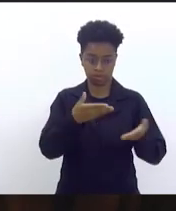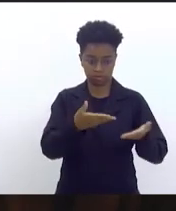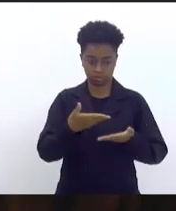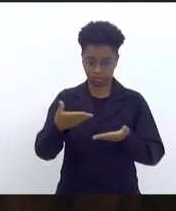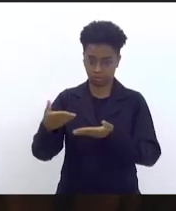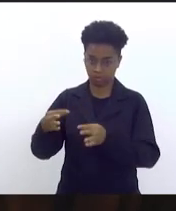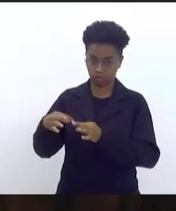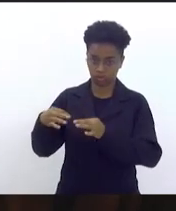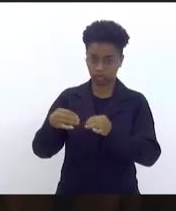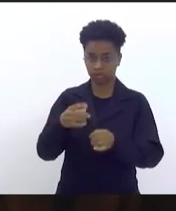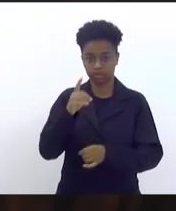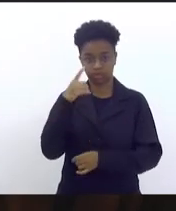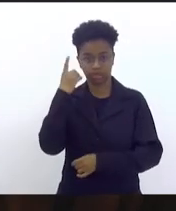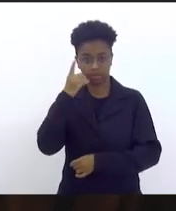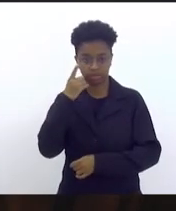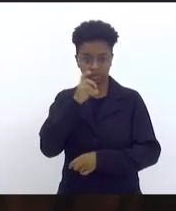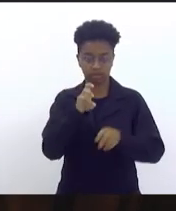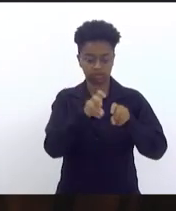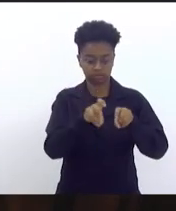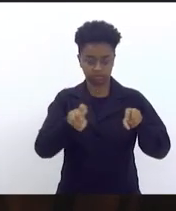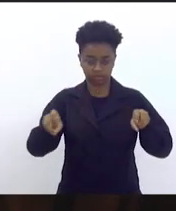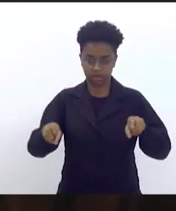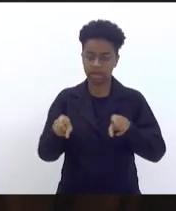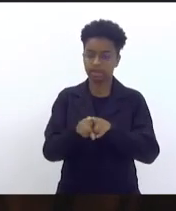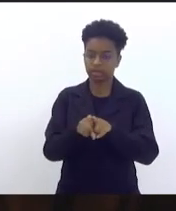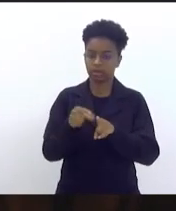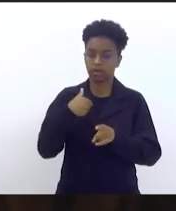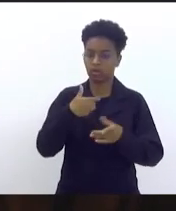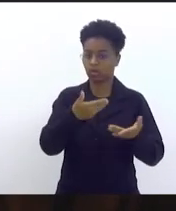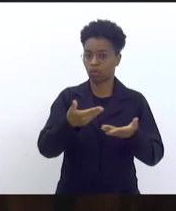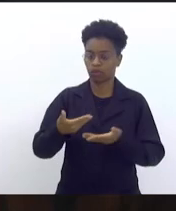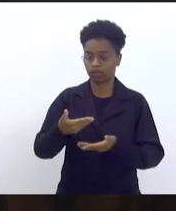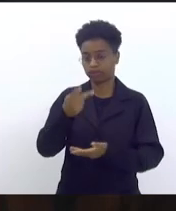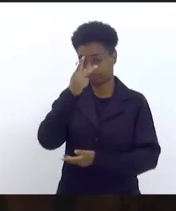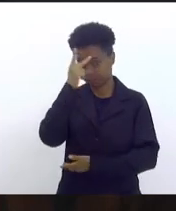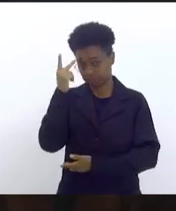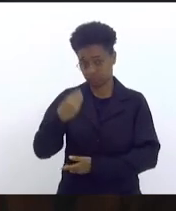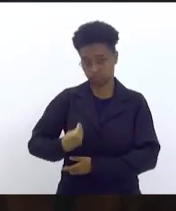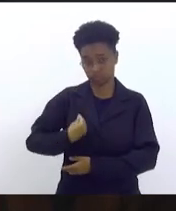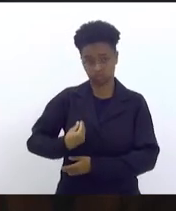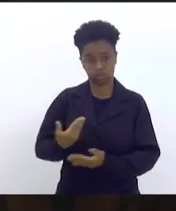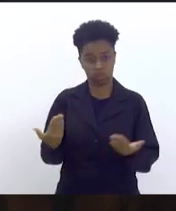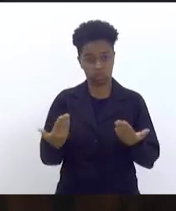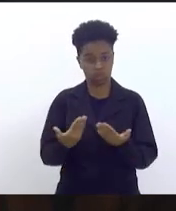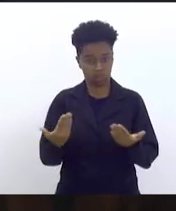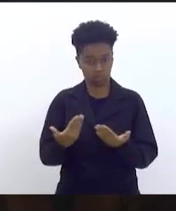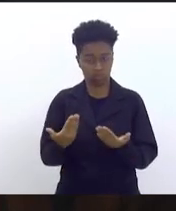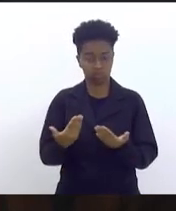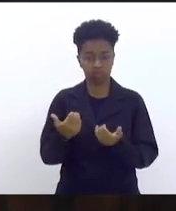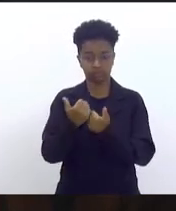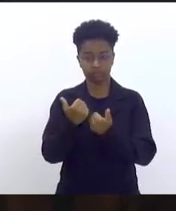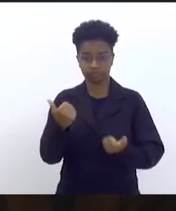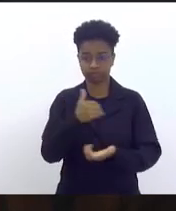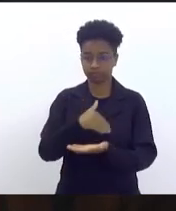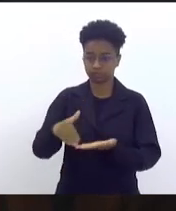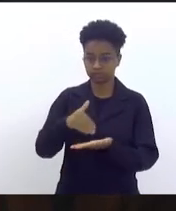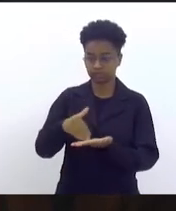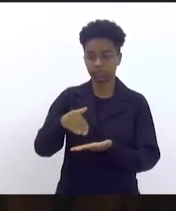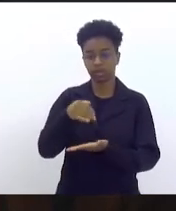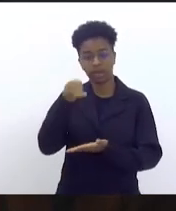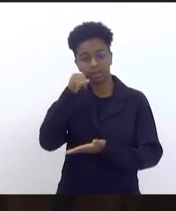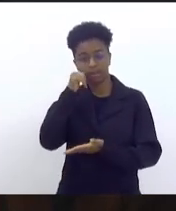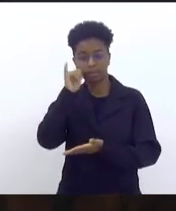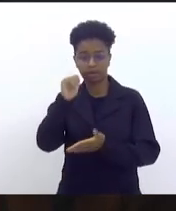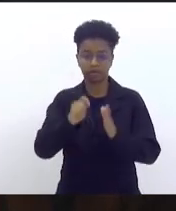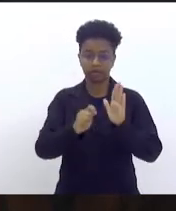comissão a compor a mesa convido também os convidados presentes no dia de hoje a subsecretária de prevenção a